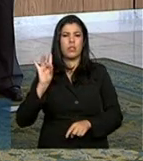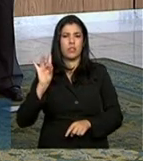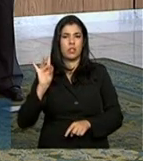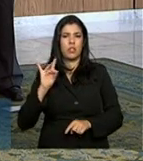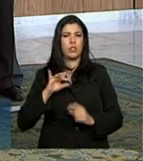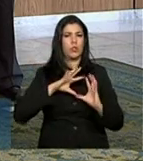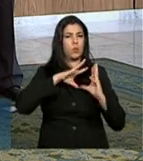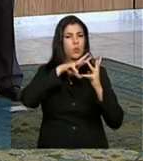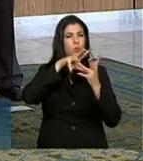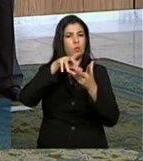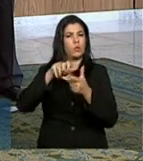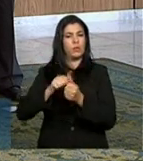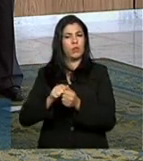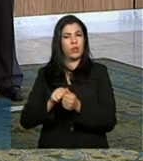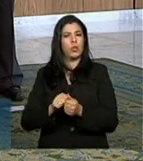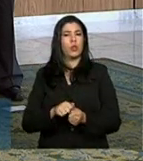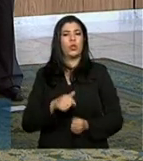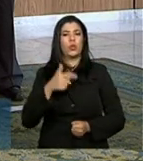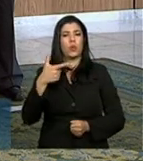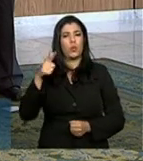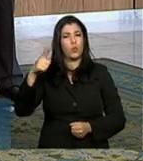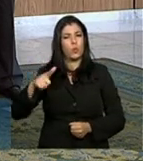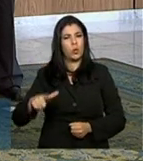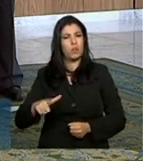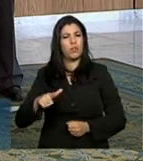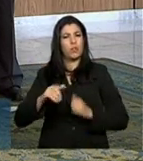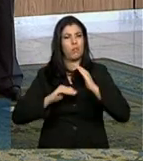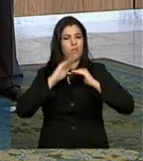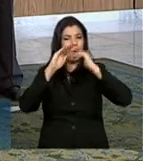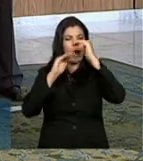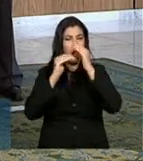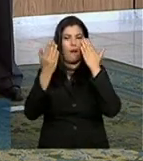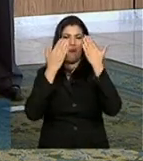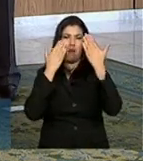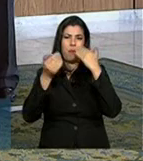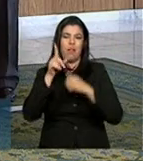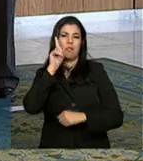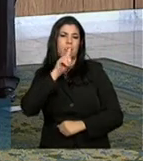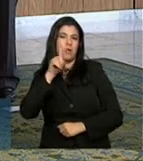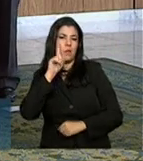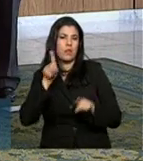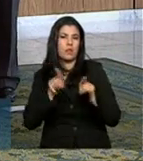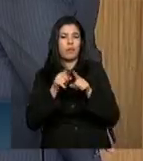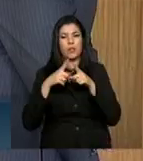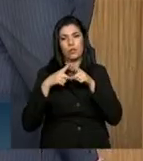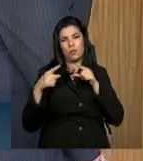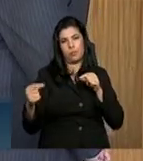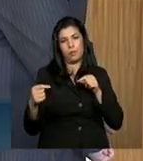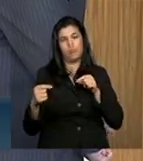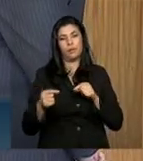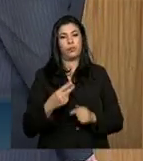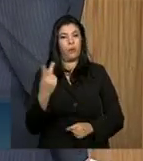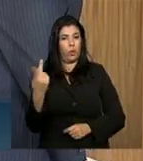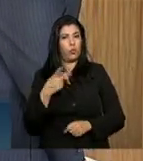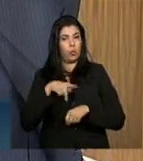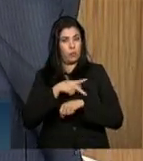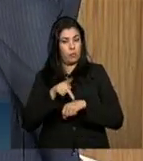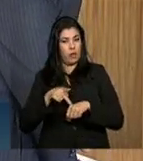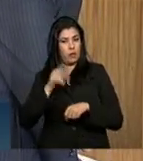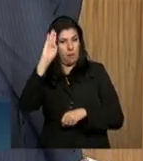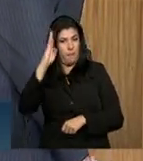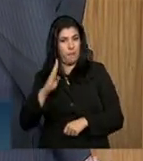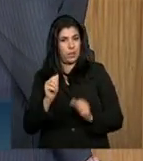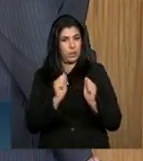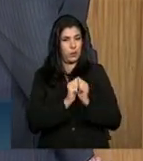mundo, 2 vezes a do Japão e a dos Estados Unidos. Brasil e o Estado de Israel estabeleceram relações